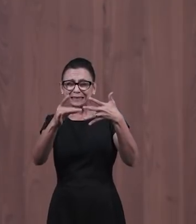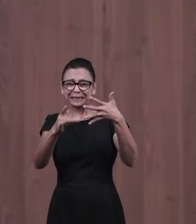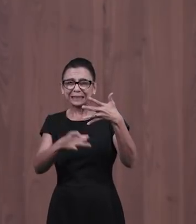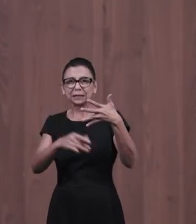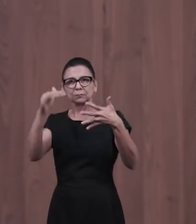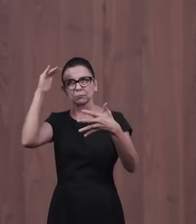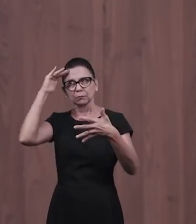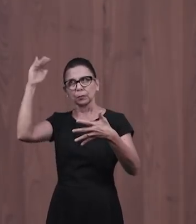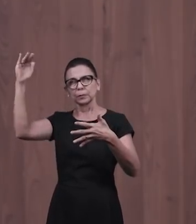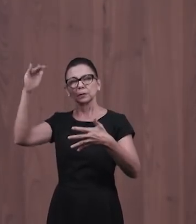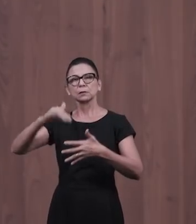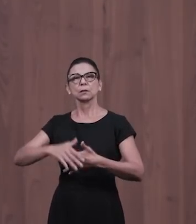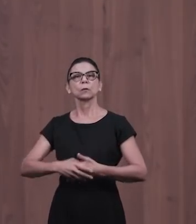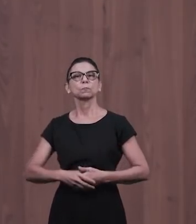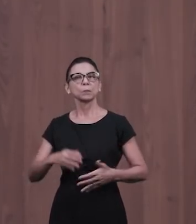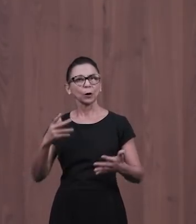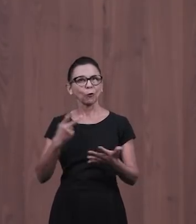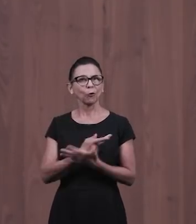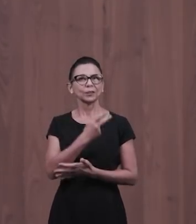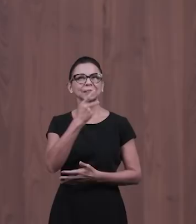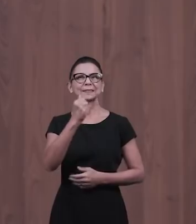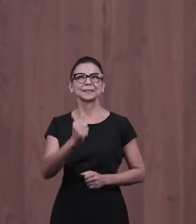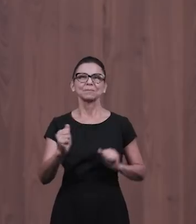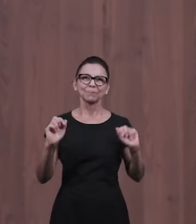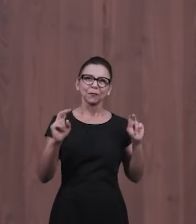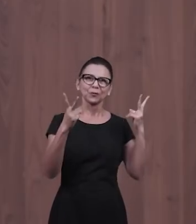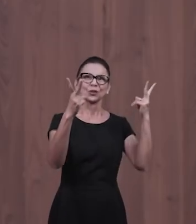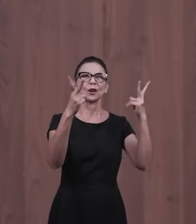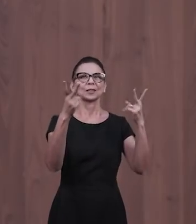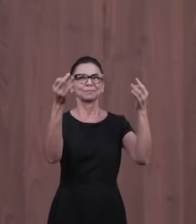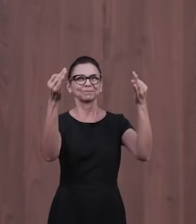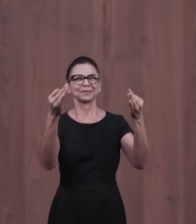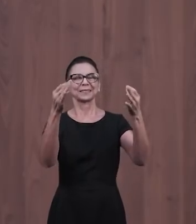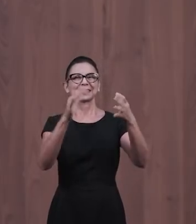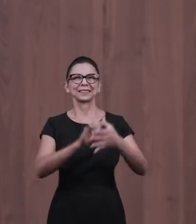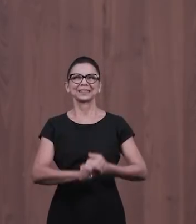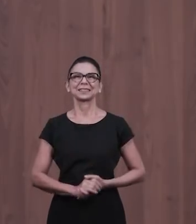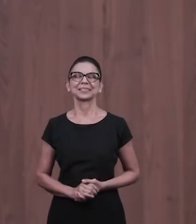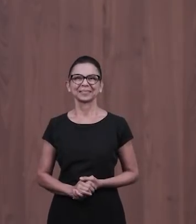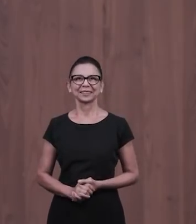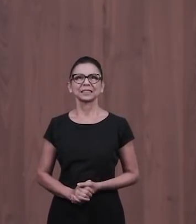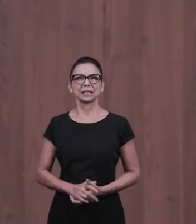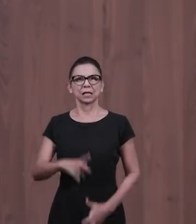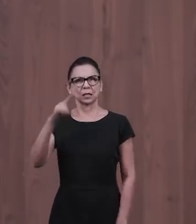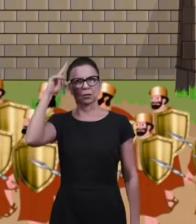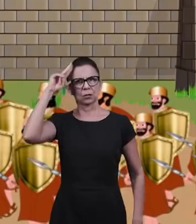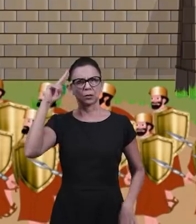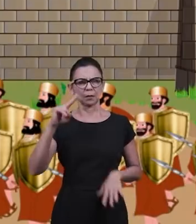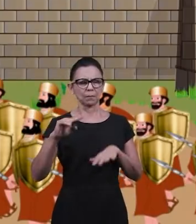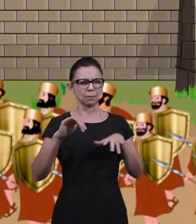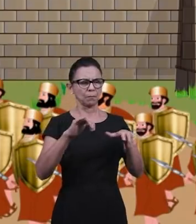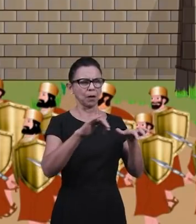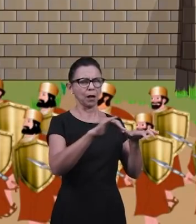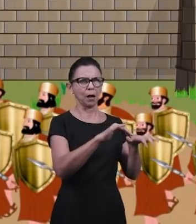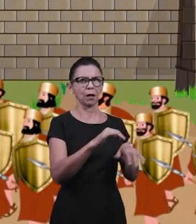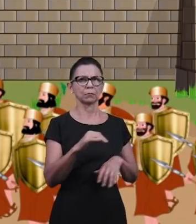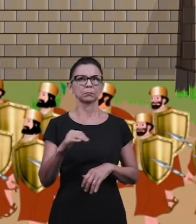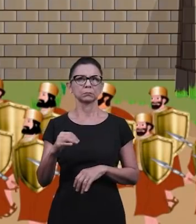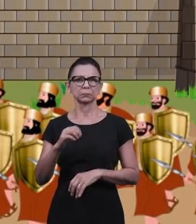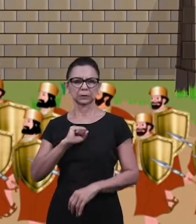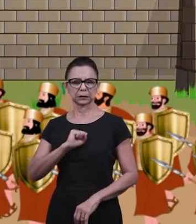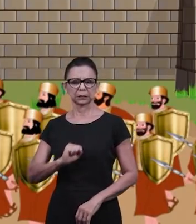acontecesse. E por isso a vitória foi certa. Os soldados foram à frente, os